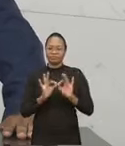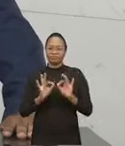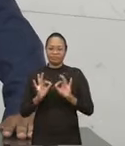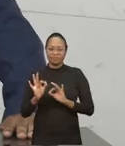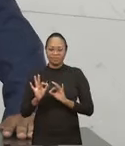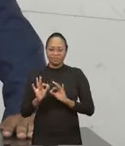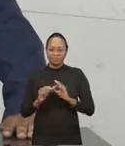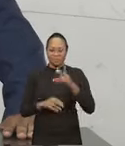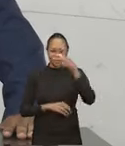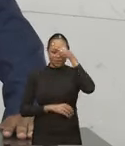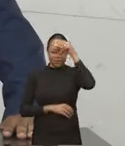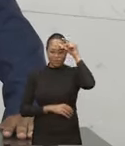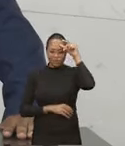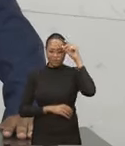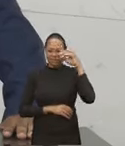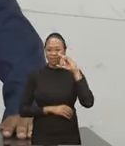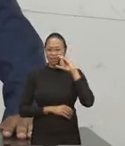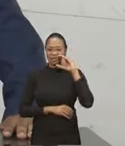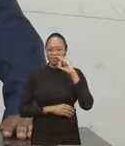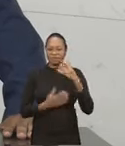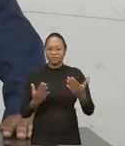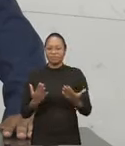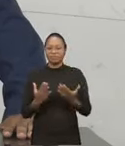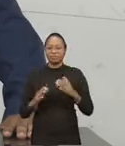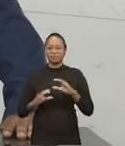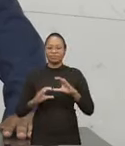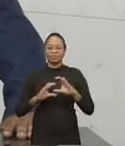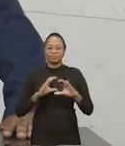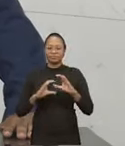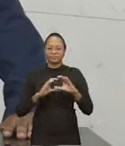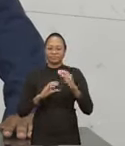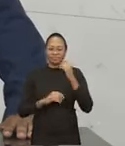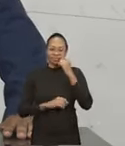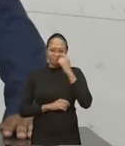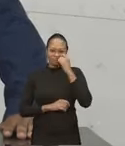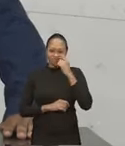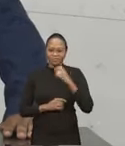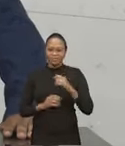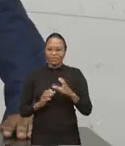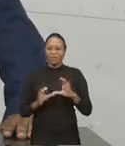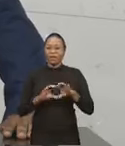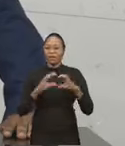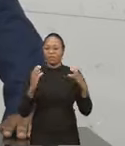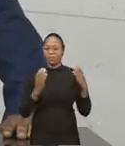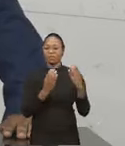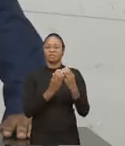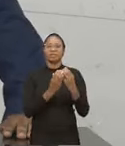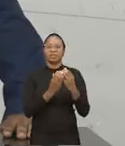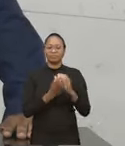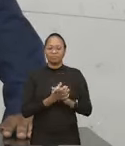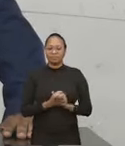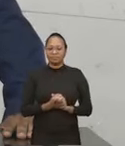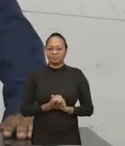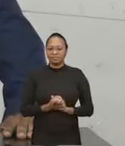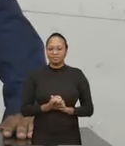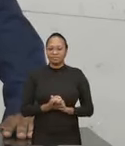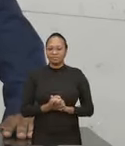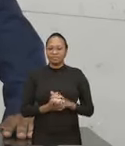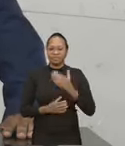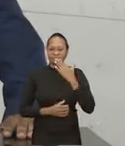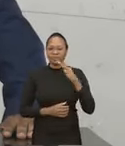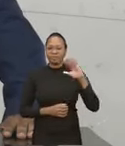prefeito Elinaldo hoje está na comunidade de Areias fazendo a visita e acabou de sair lá do campo e se